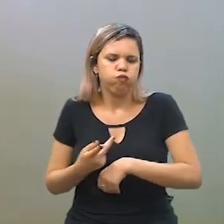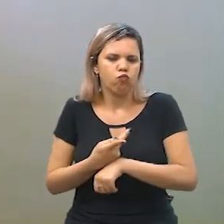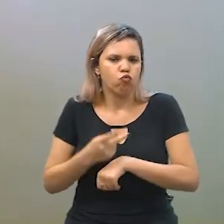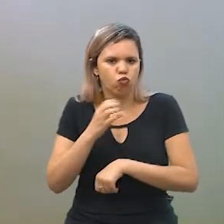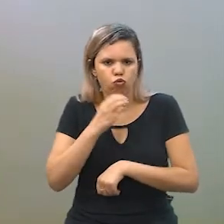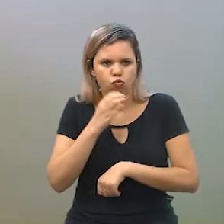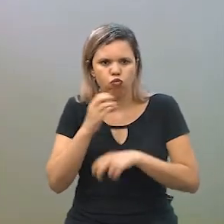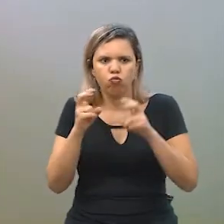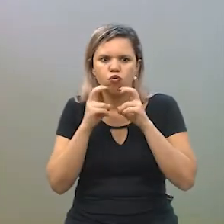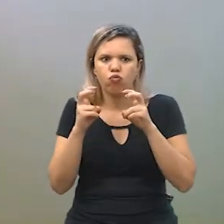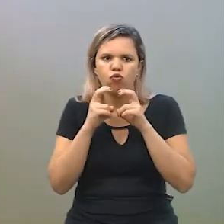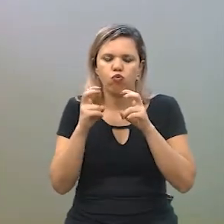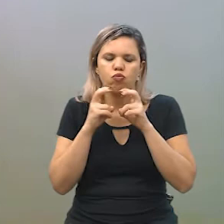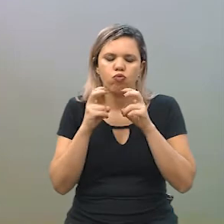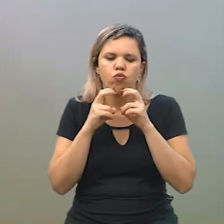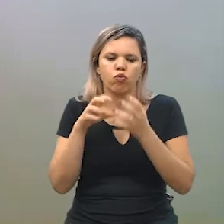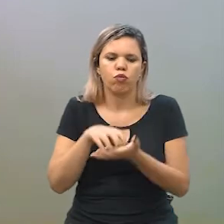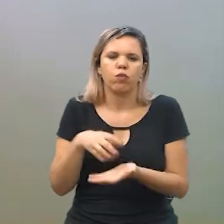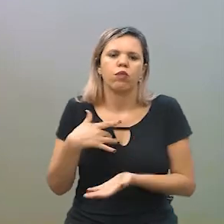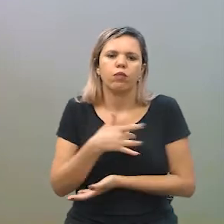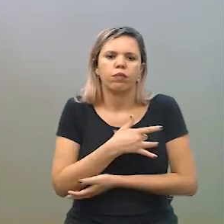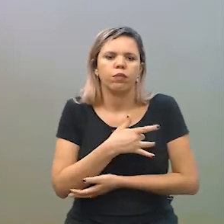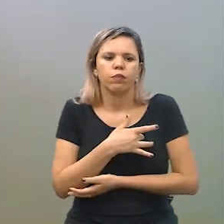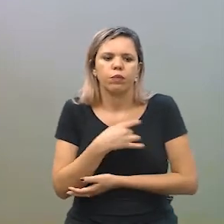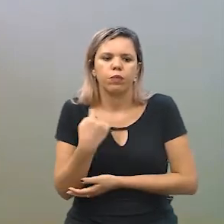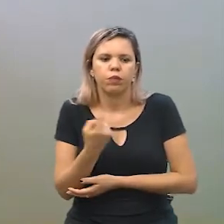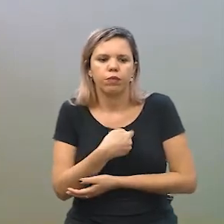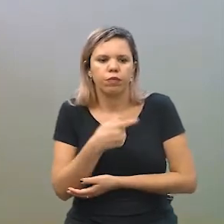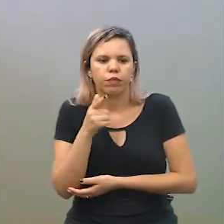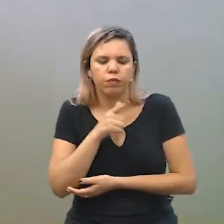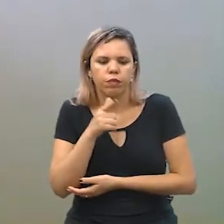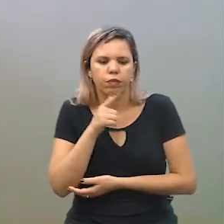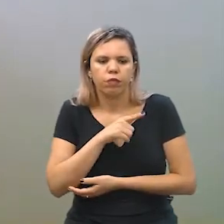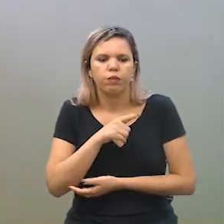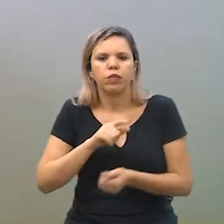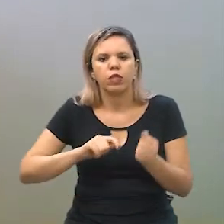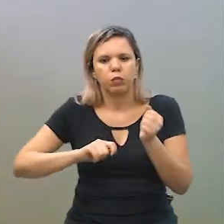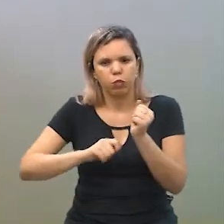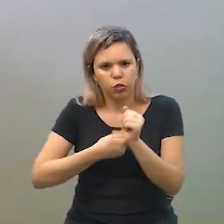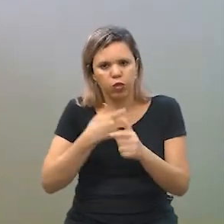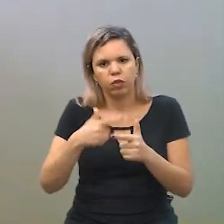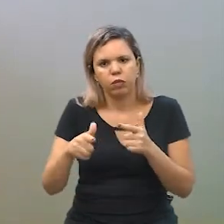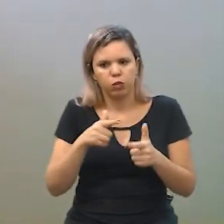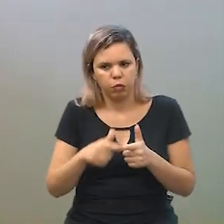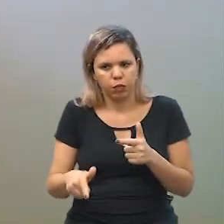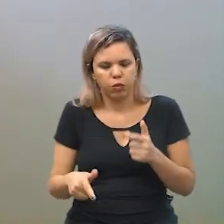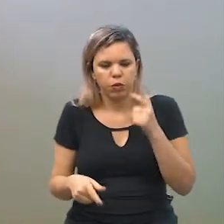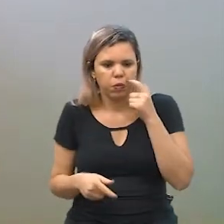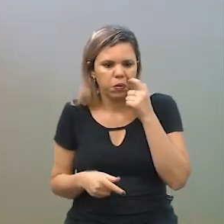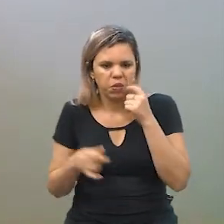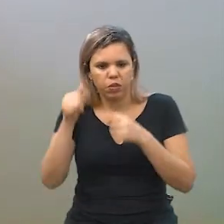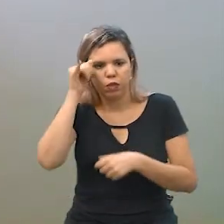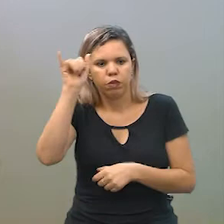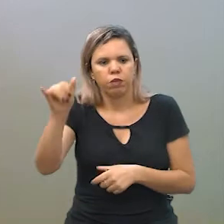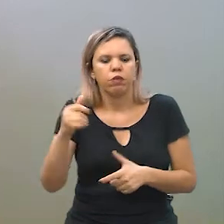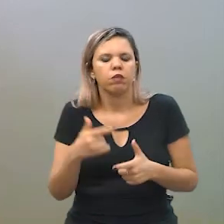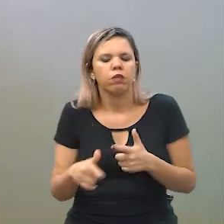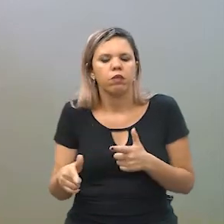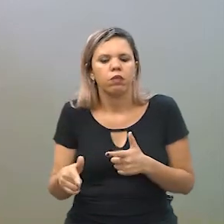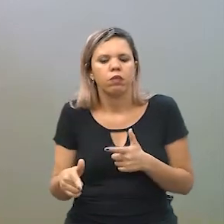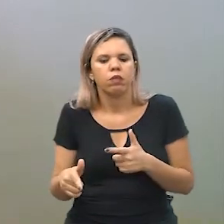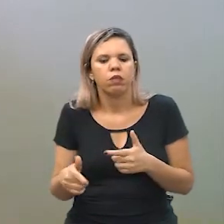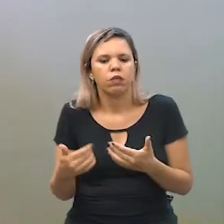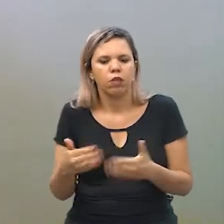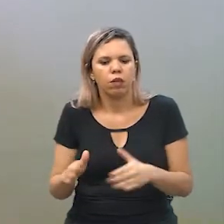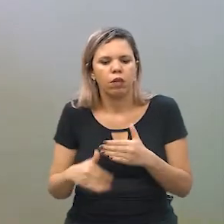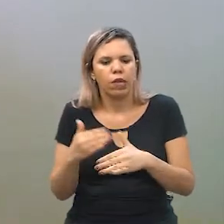um pronto-socorro, uma unidade de saúde, para que a gente consiga bloquear esse processo e evitar que ele se